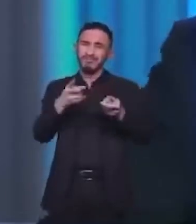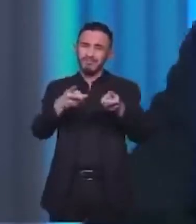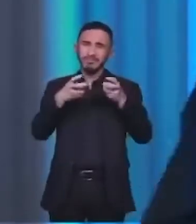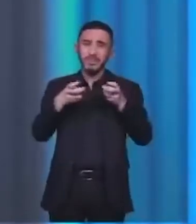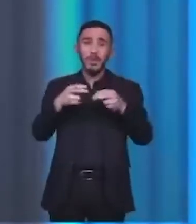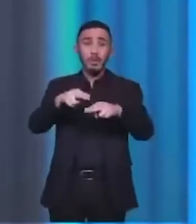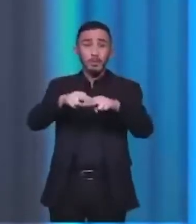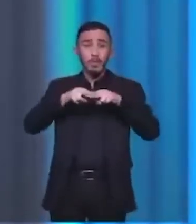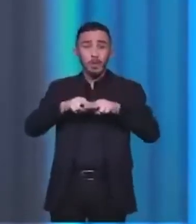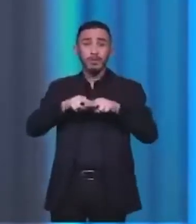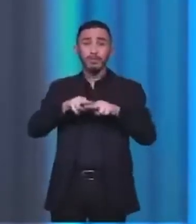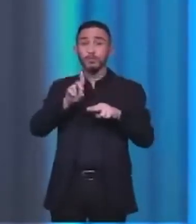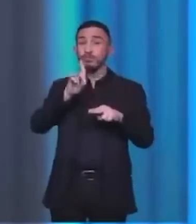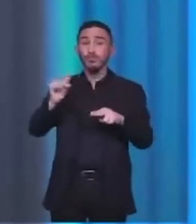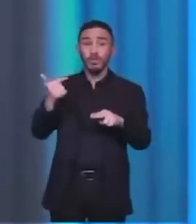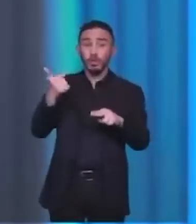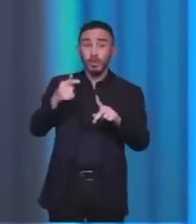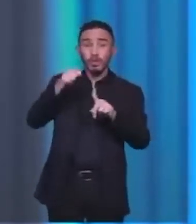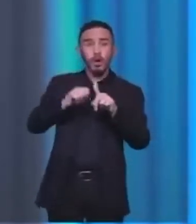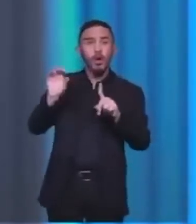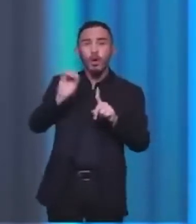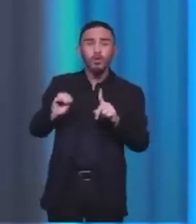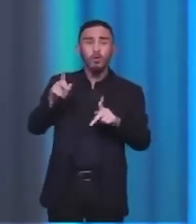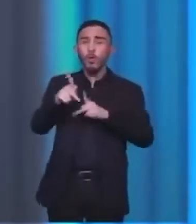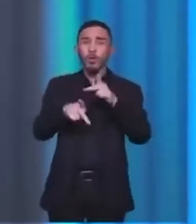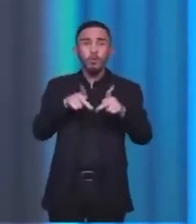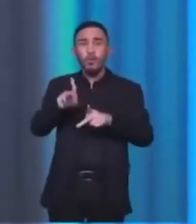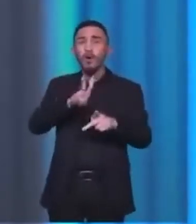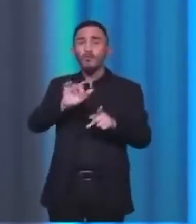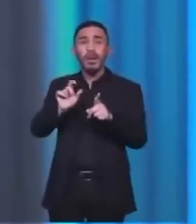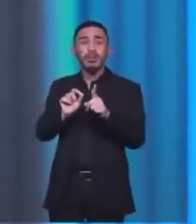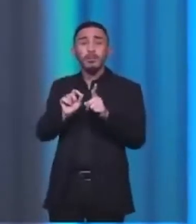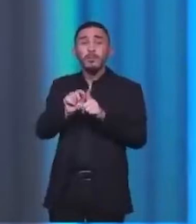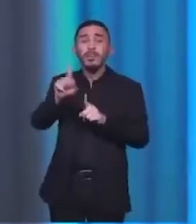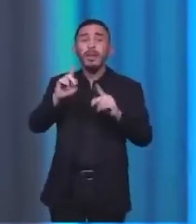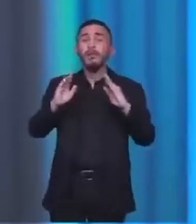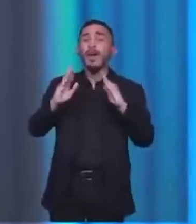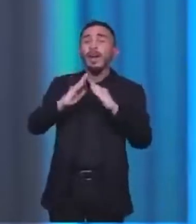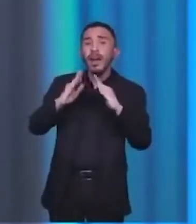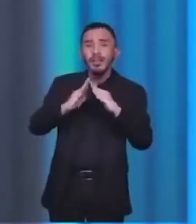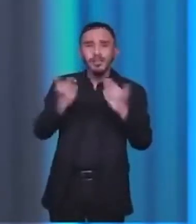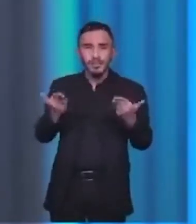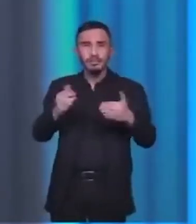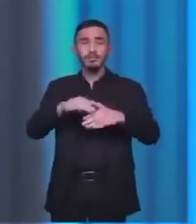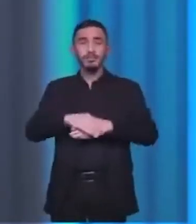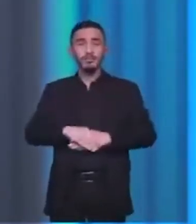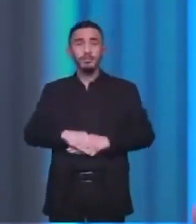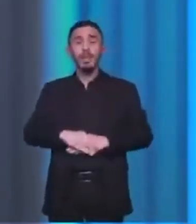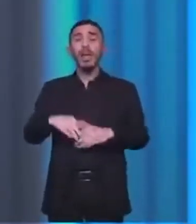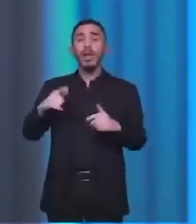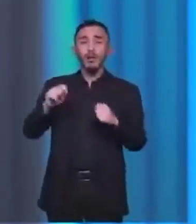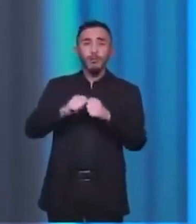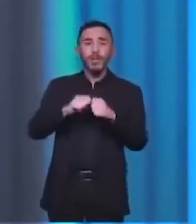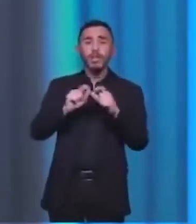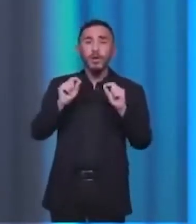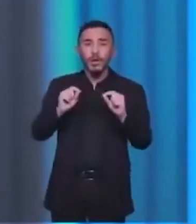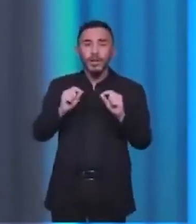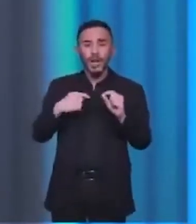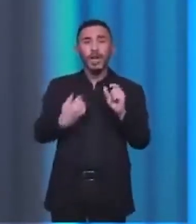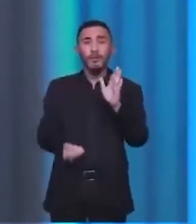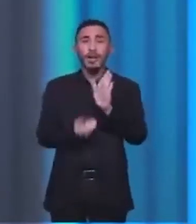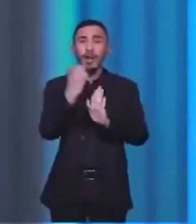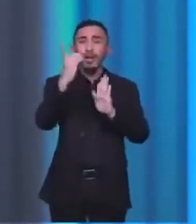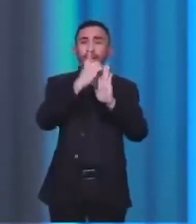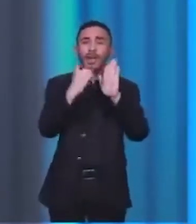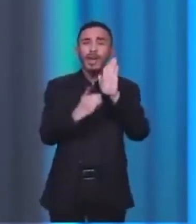isso que no dia 2 de outubro o povo vai te mandar para casa. E eu vou fazer uma coisa para você, vou fazer um